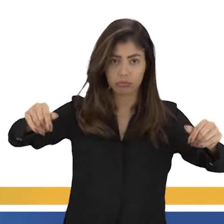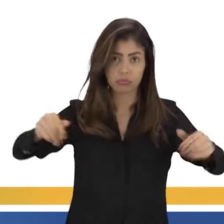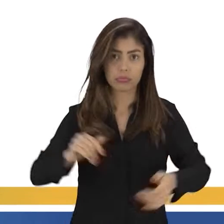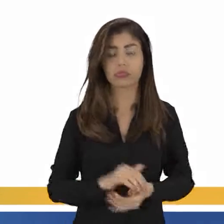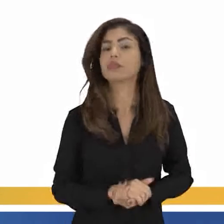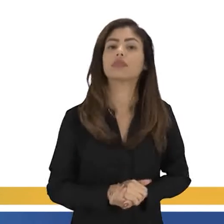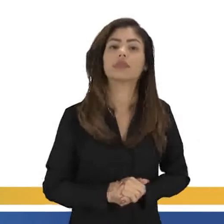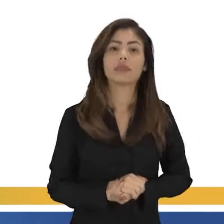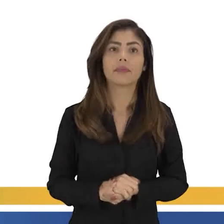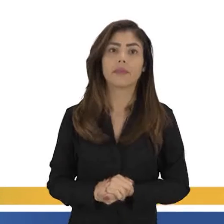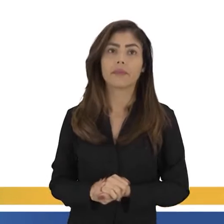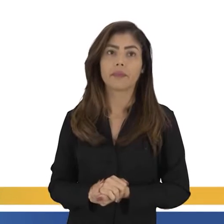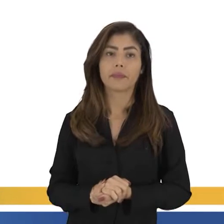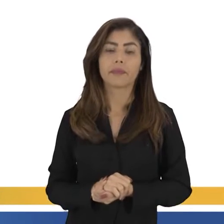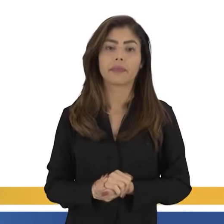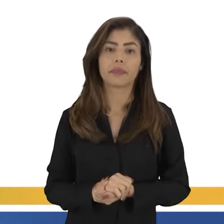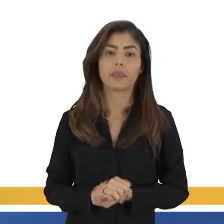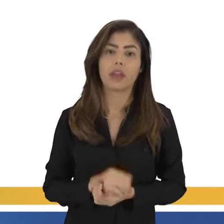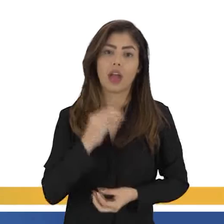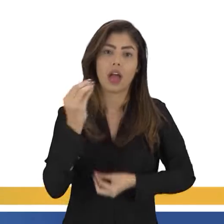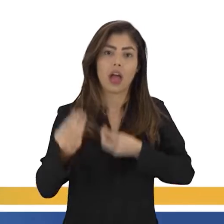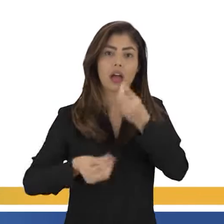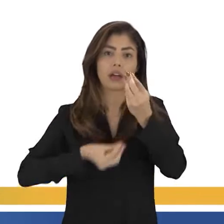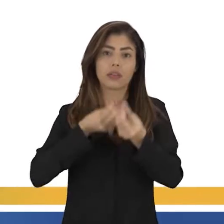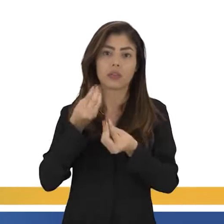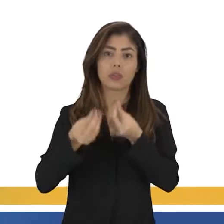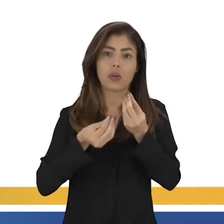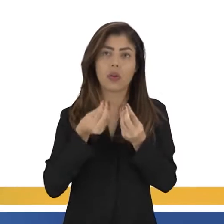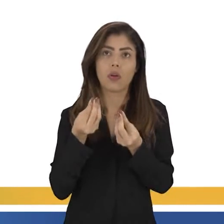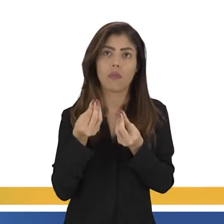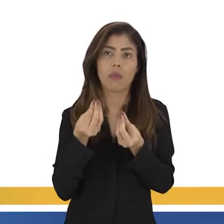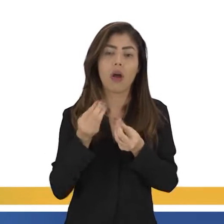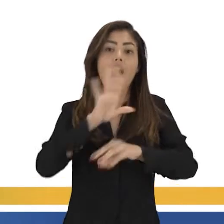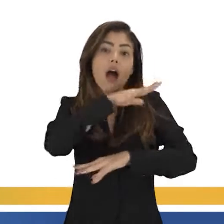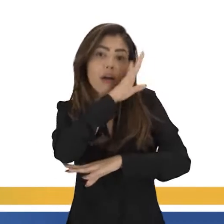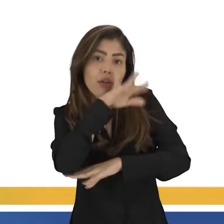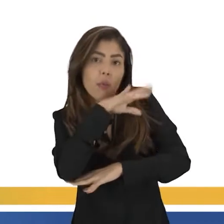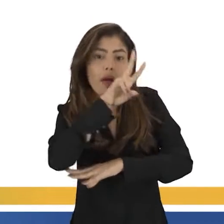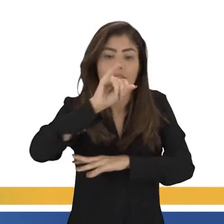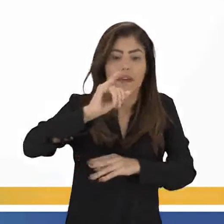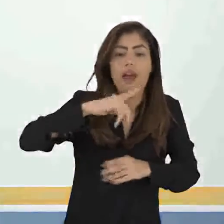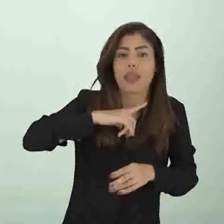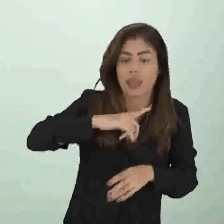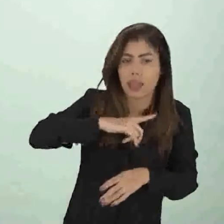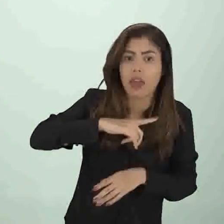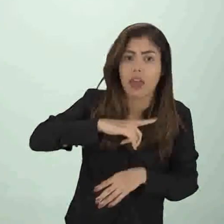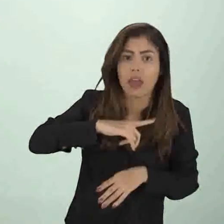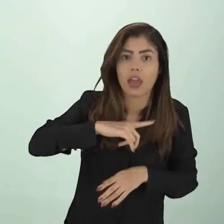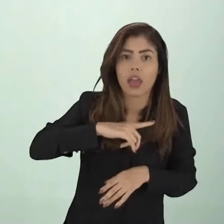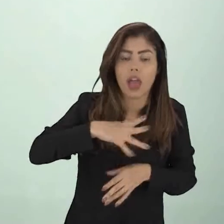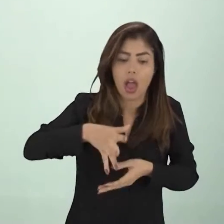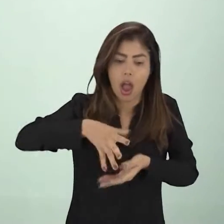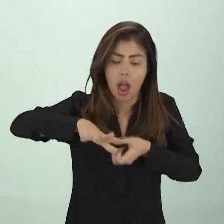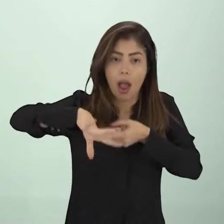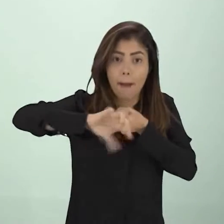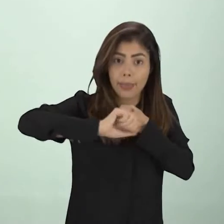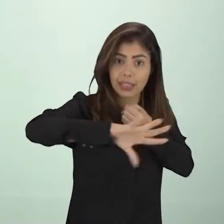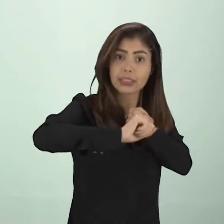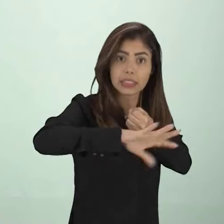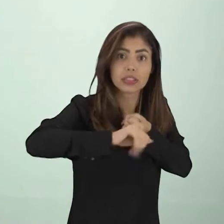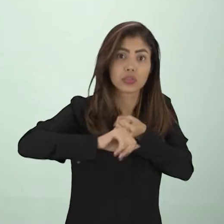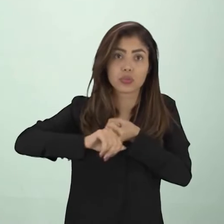Então, o que vai acontecer? Como é que esses animais, os organismos, eles vão adquirir esse